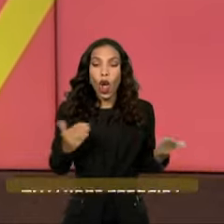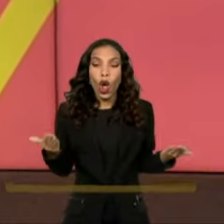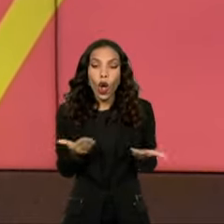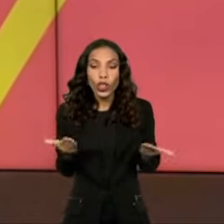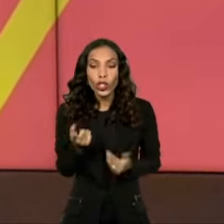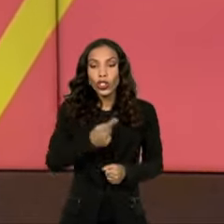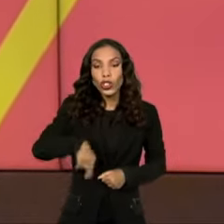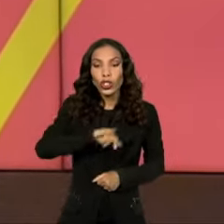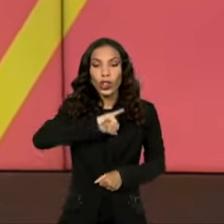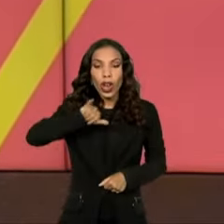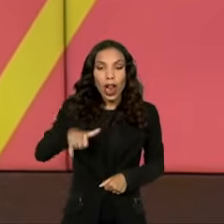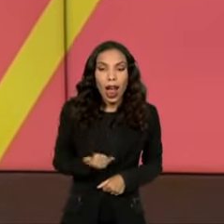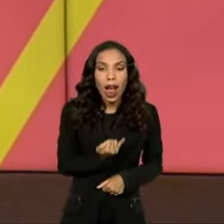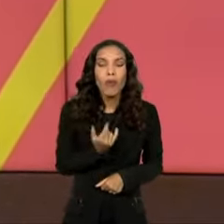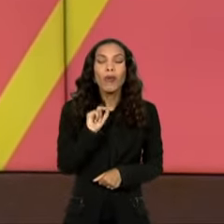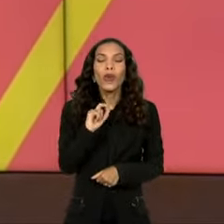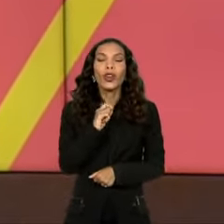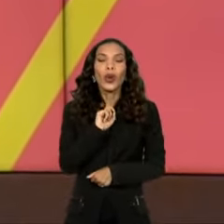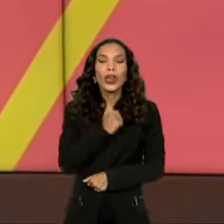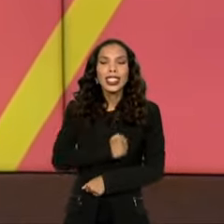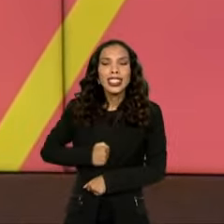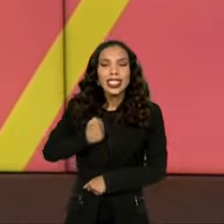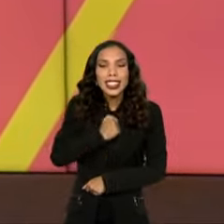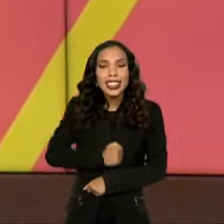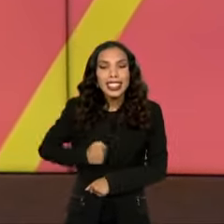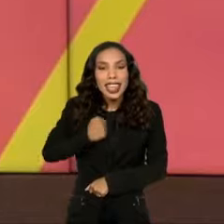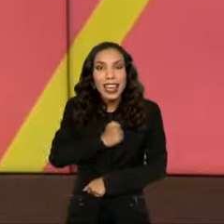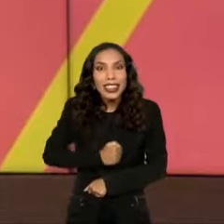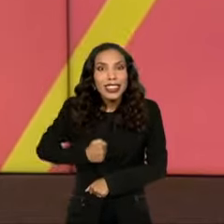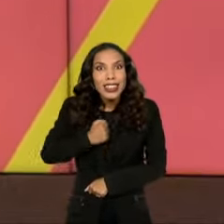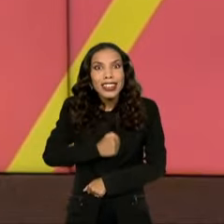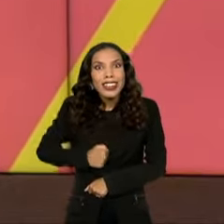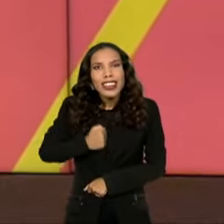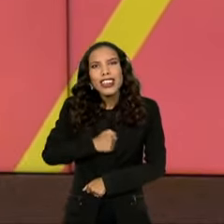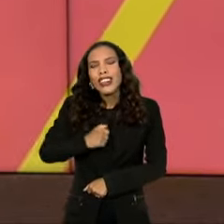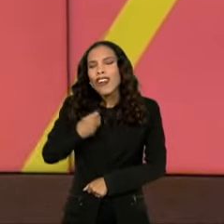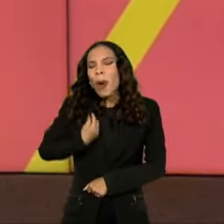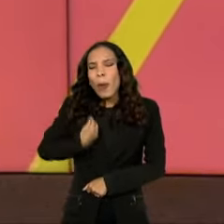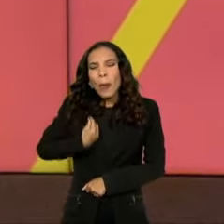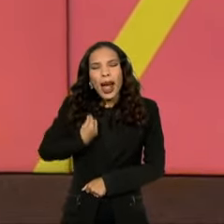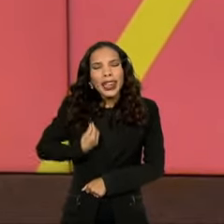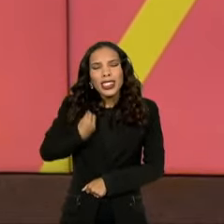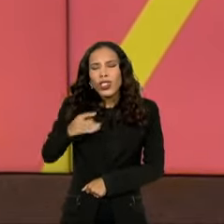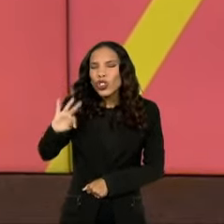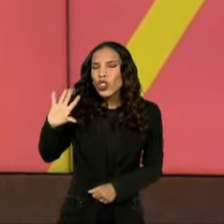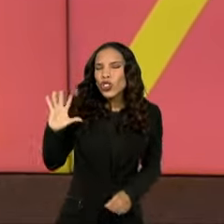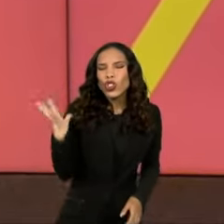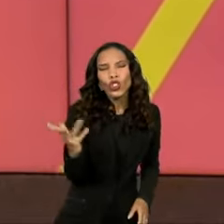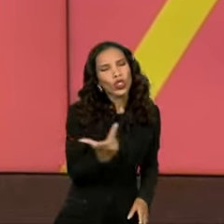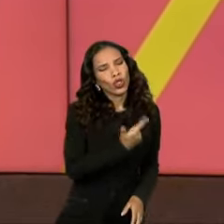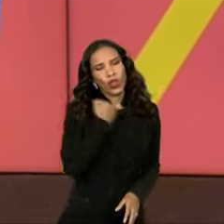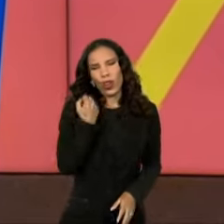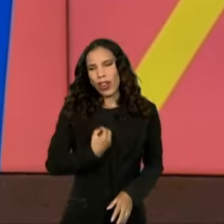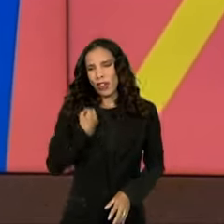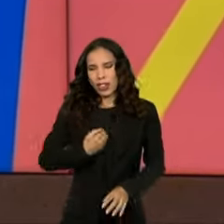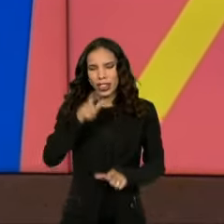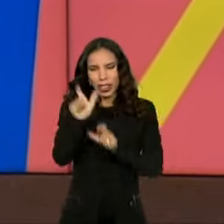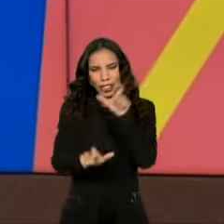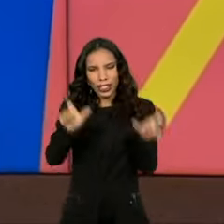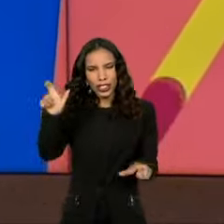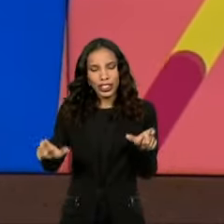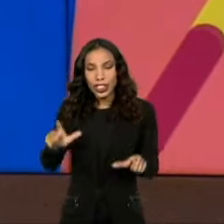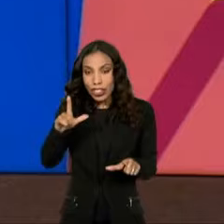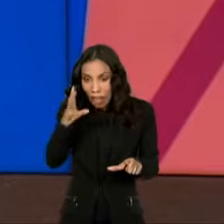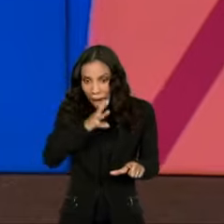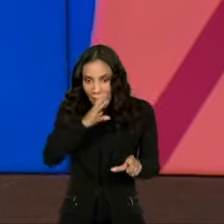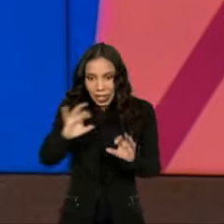a gente vai aproveitar pra matar a saudade de uma pessoa que, nossa, eu tenho certeza que faz parte da vida de todo mundo. De toda a vida de todo mundo que tá aqui assistindo